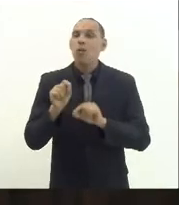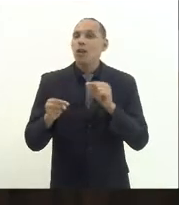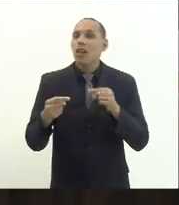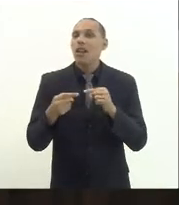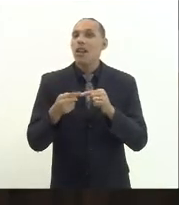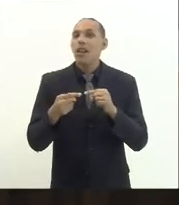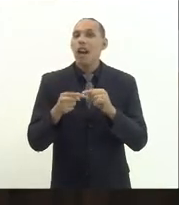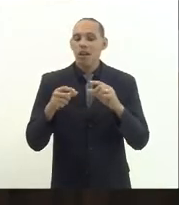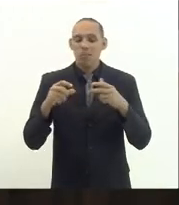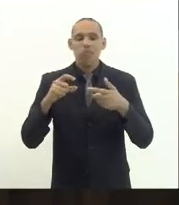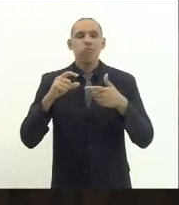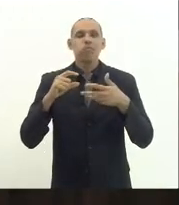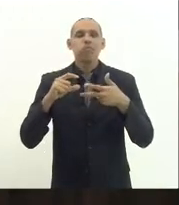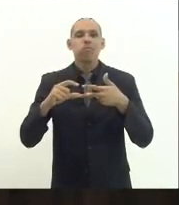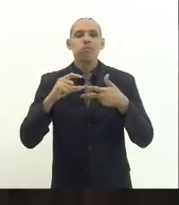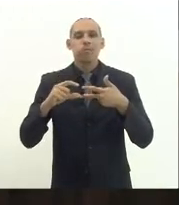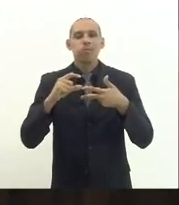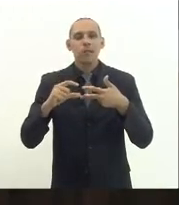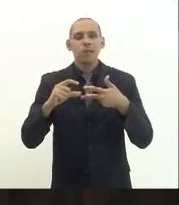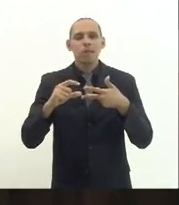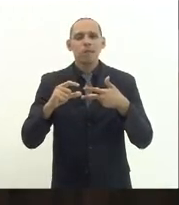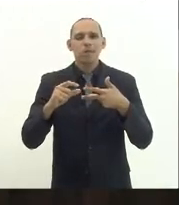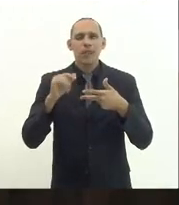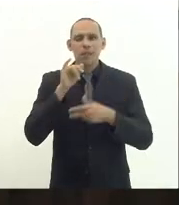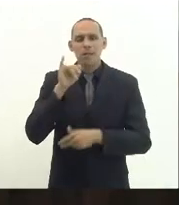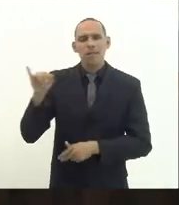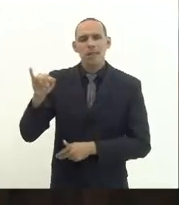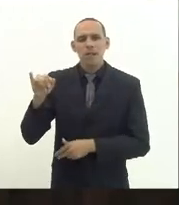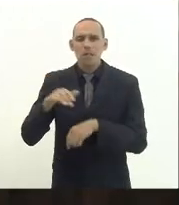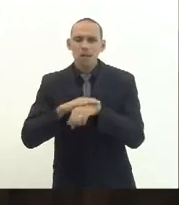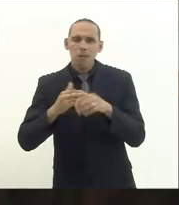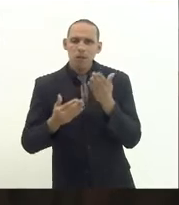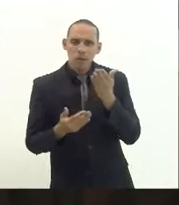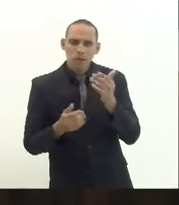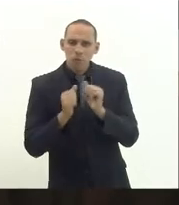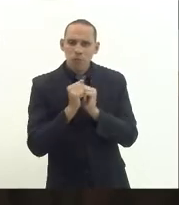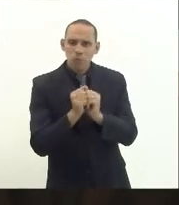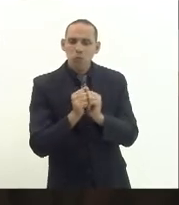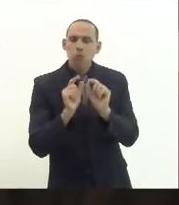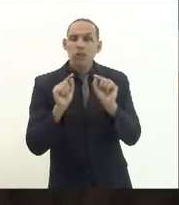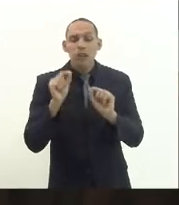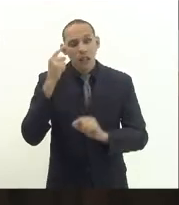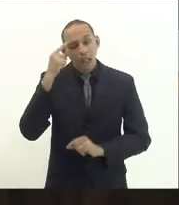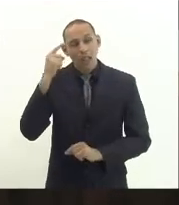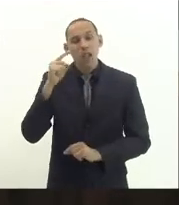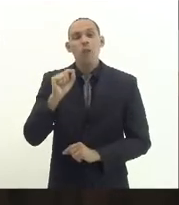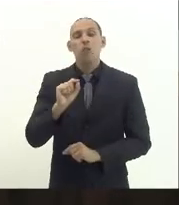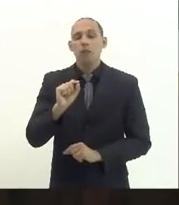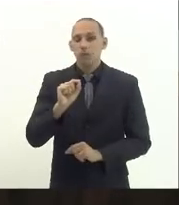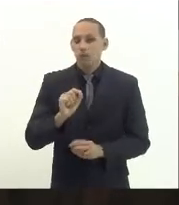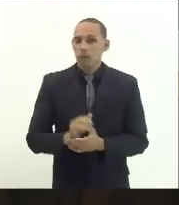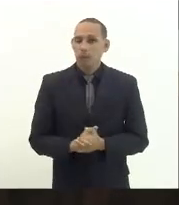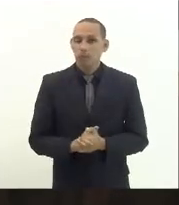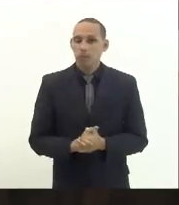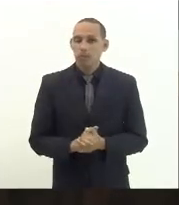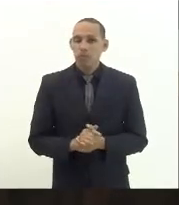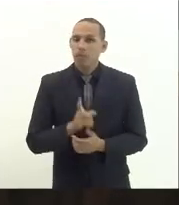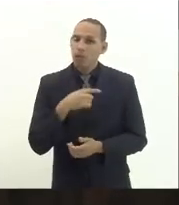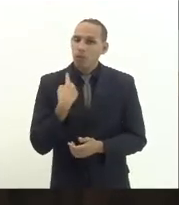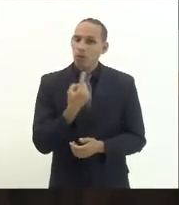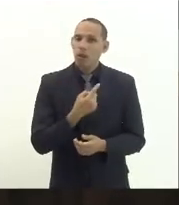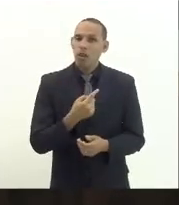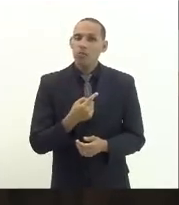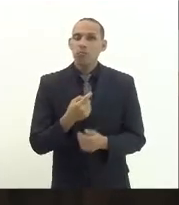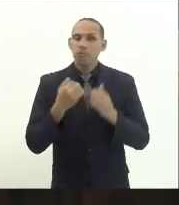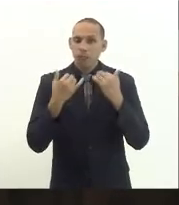do executivo eu disse a ele para que Ele pudesse conversar com você mas que a ideia ela logicamente realizamos no